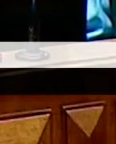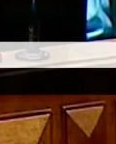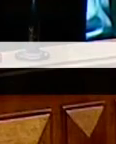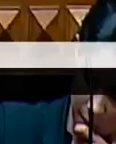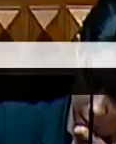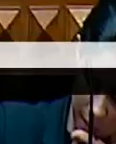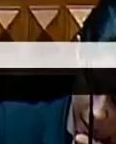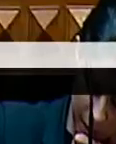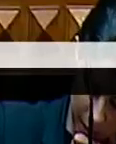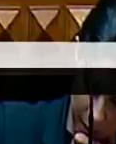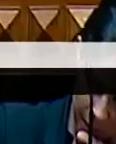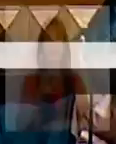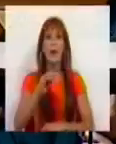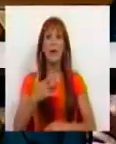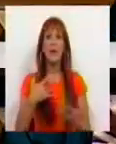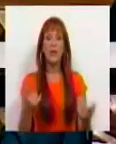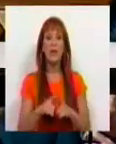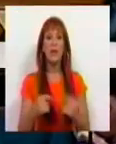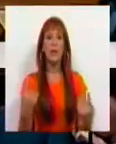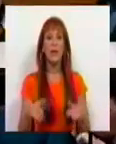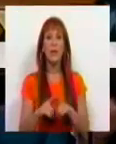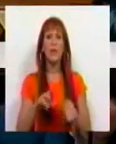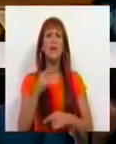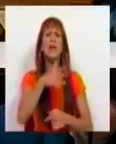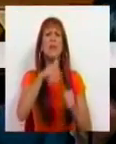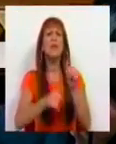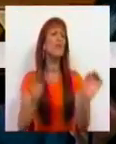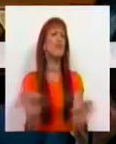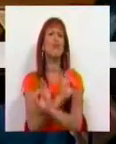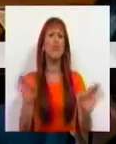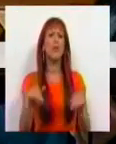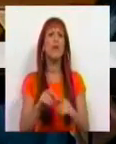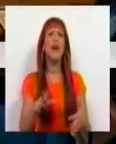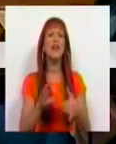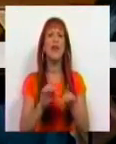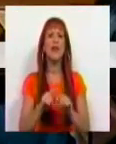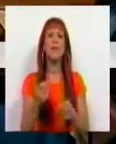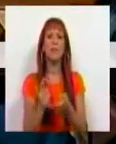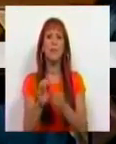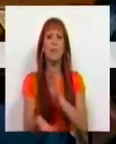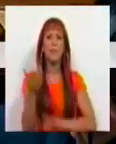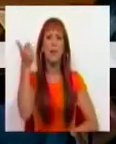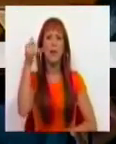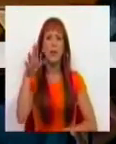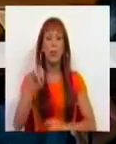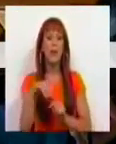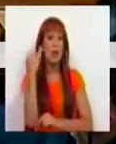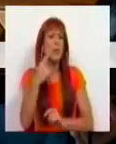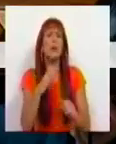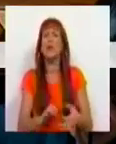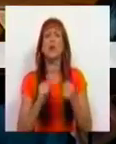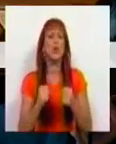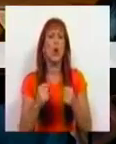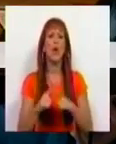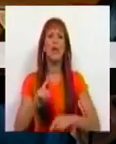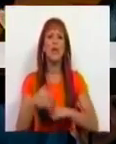A vossa credibilidade do PSD fica ilustrada pelas declarações magníficas a quando a recapitalização do BES, confiem que é uma instituição sólida,